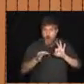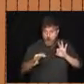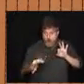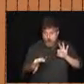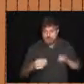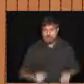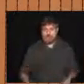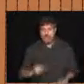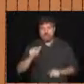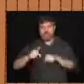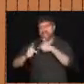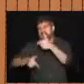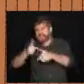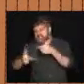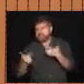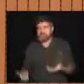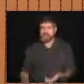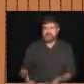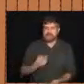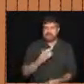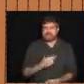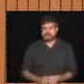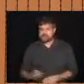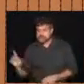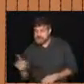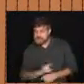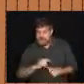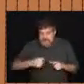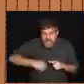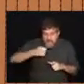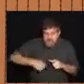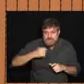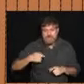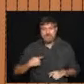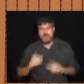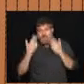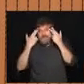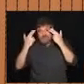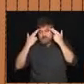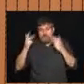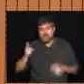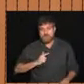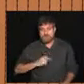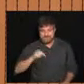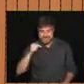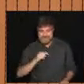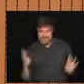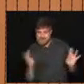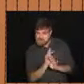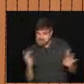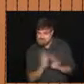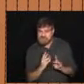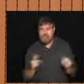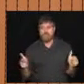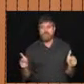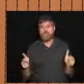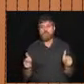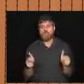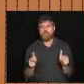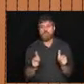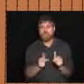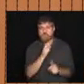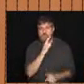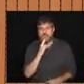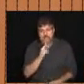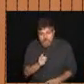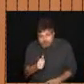restaurante, ela trabalha fora, almoça fora, então é natural que tenha uma queda de movimento.